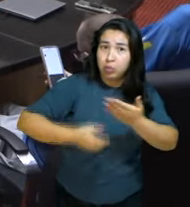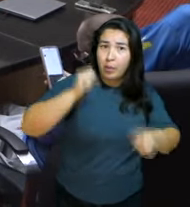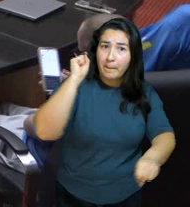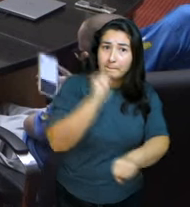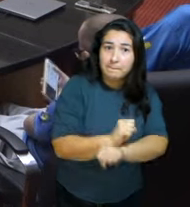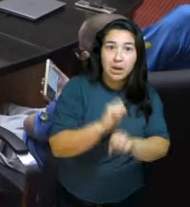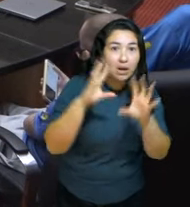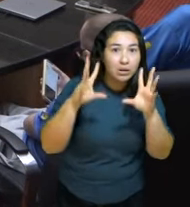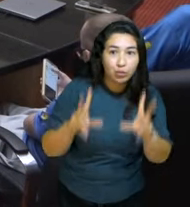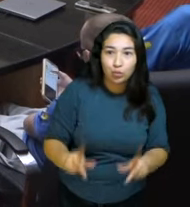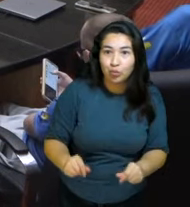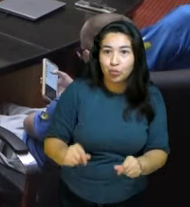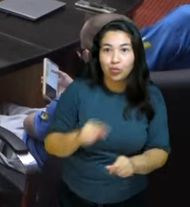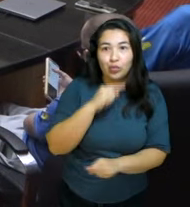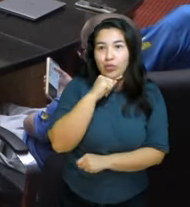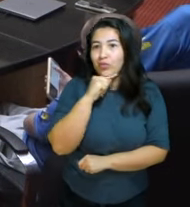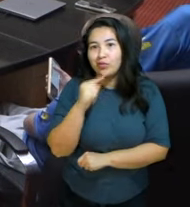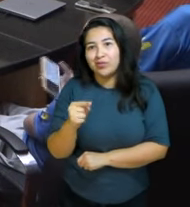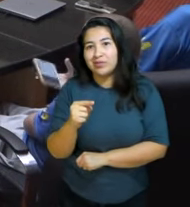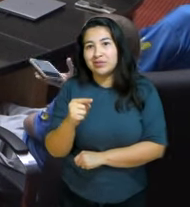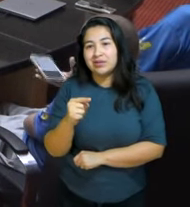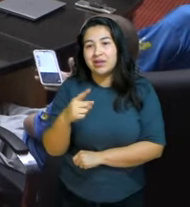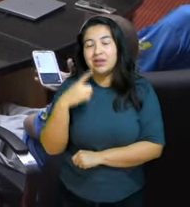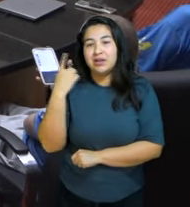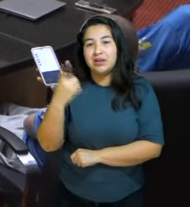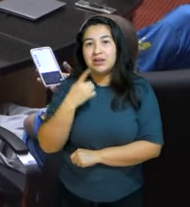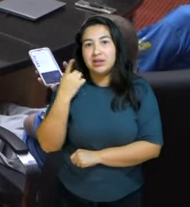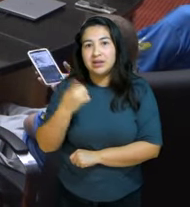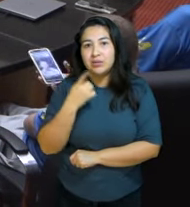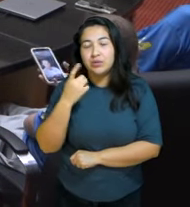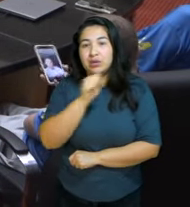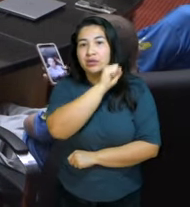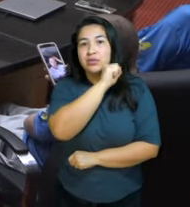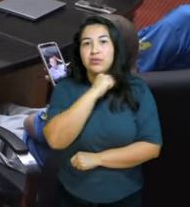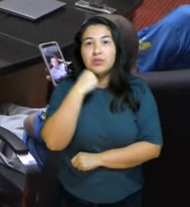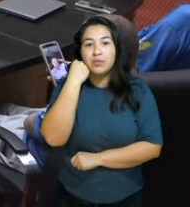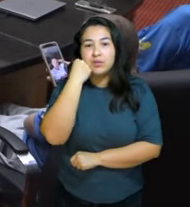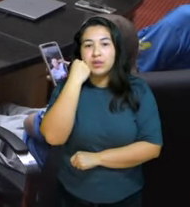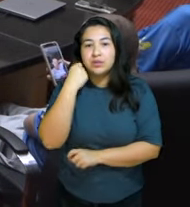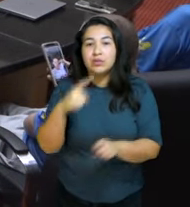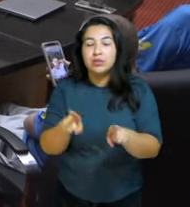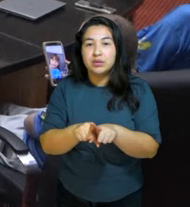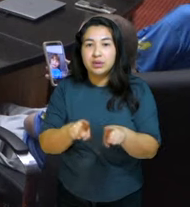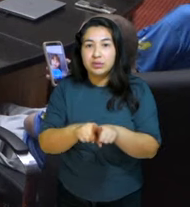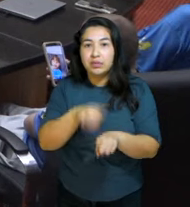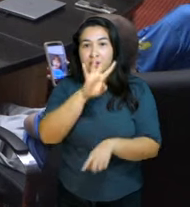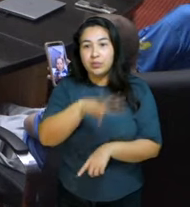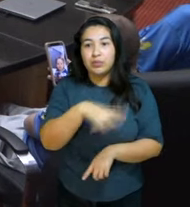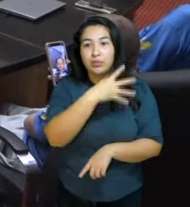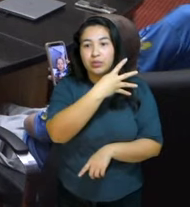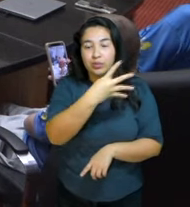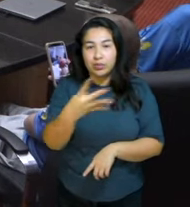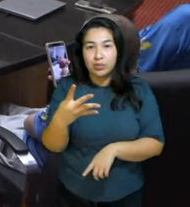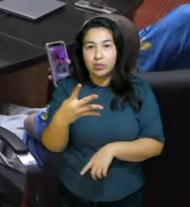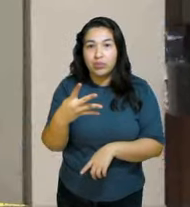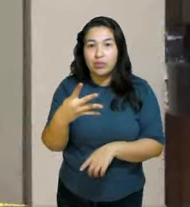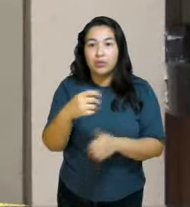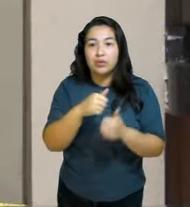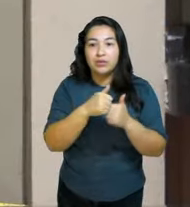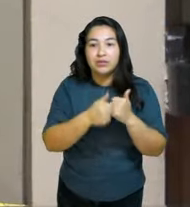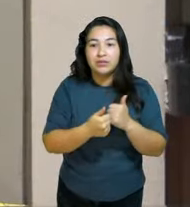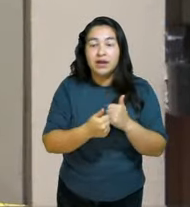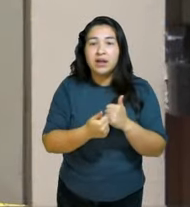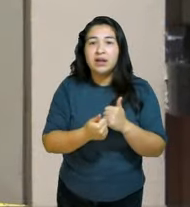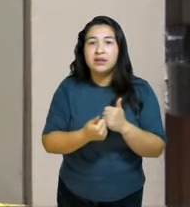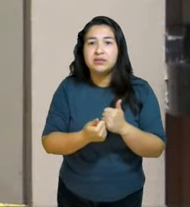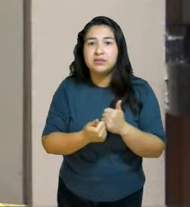o carro está andando, mas não tem como o deputado Massuco não marcar, porque tem um calendário esportivo em Santa Catarina. Esse calendário é anual. As